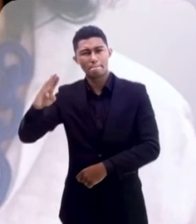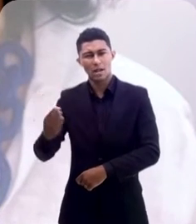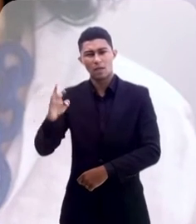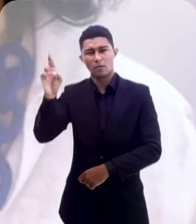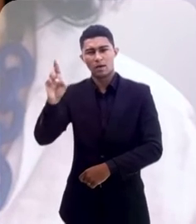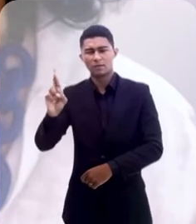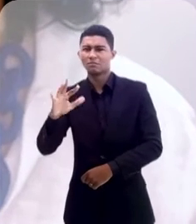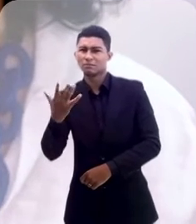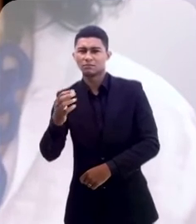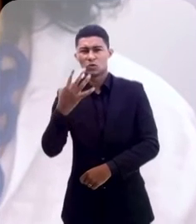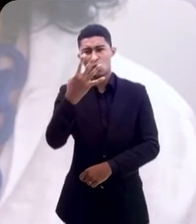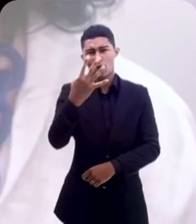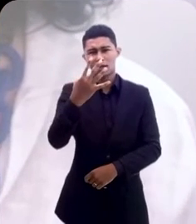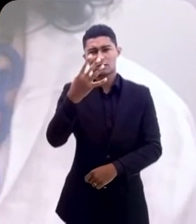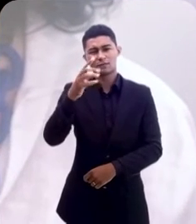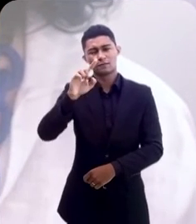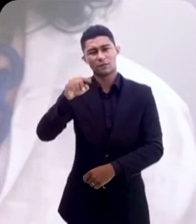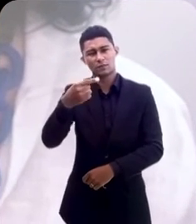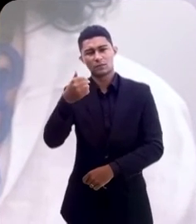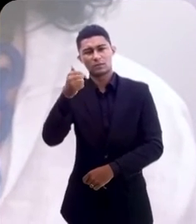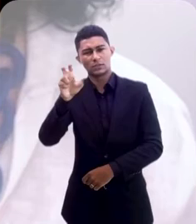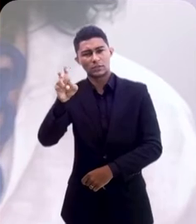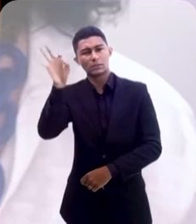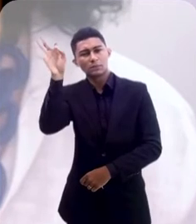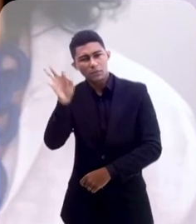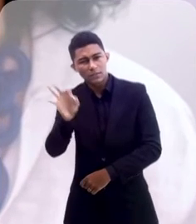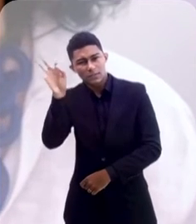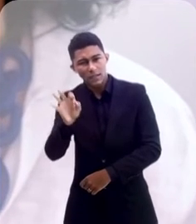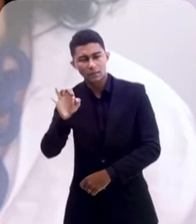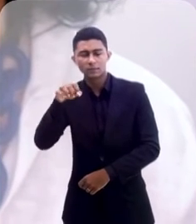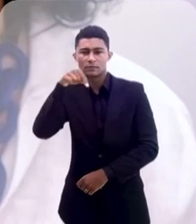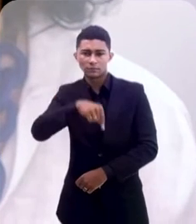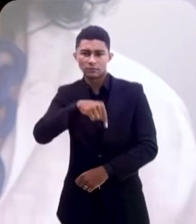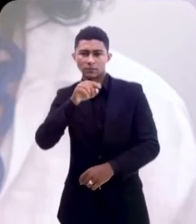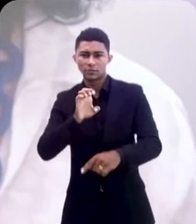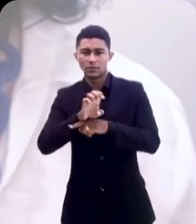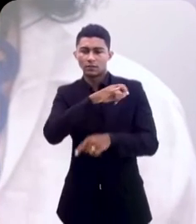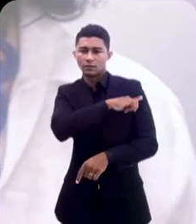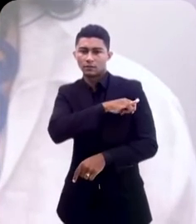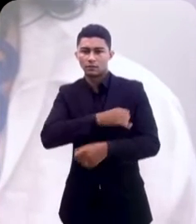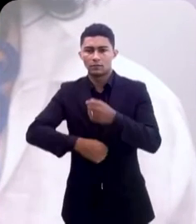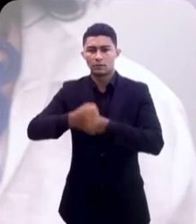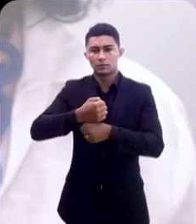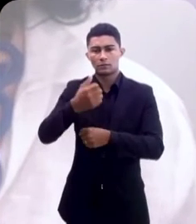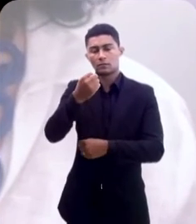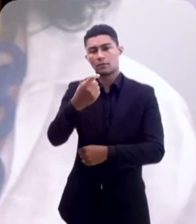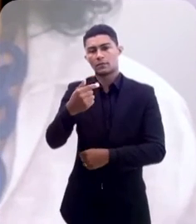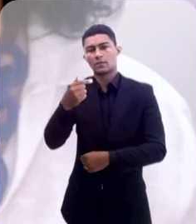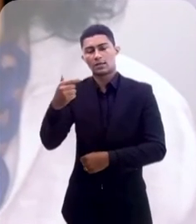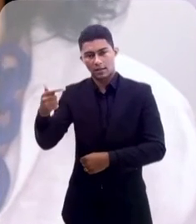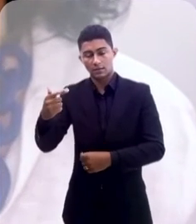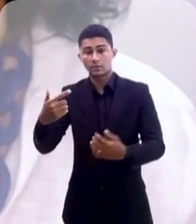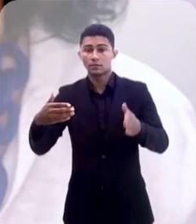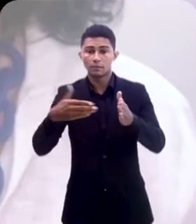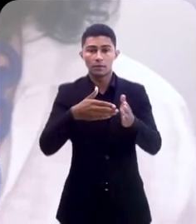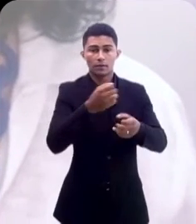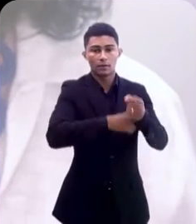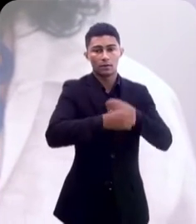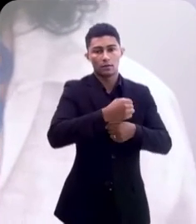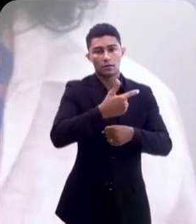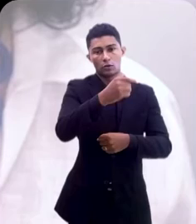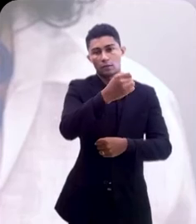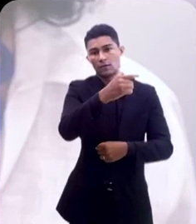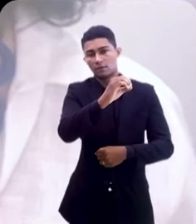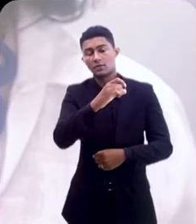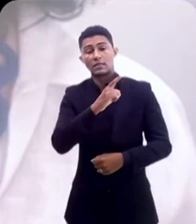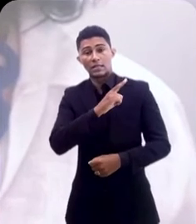que representa apenas 4,15% do total do PIB do estado. Entre os anos de 2017 e 2020, houve um